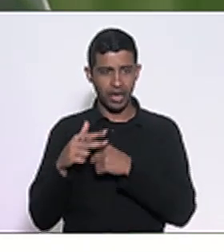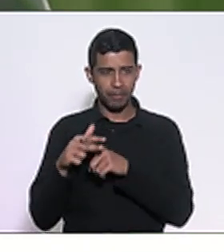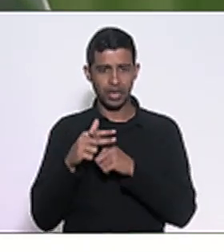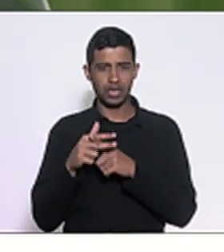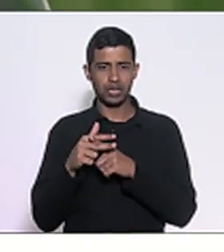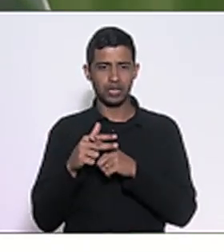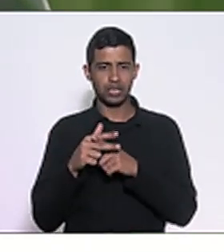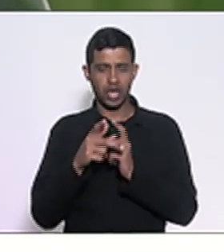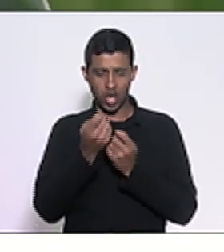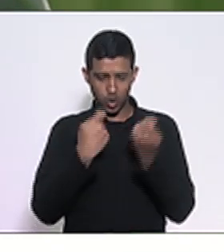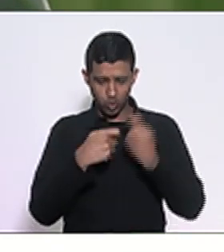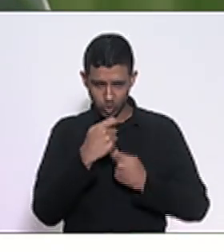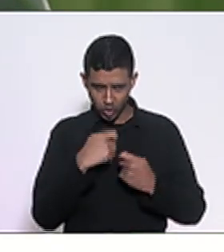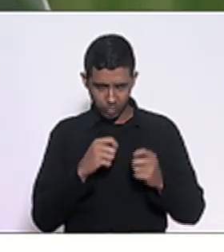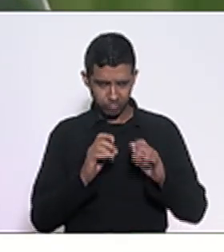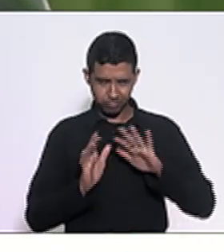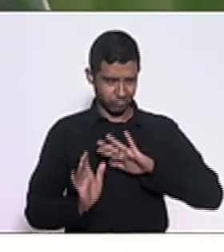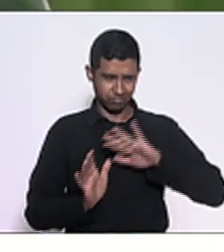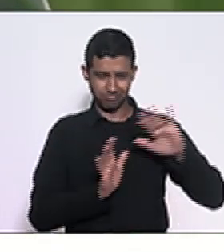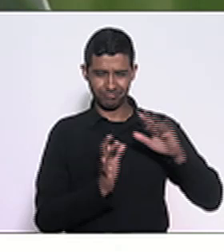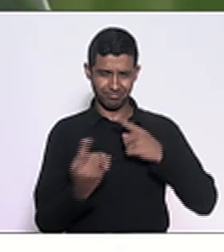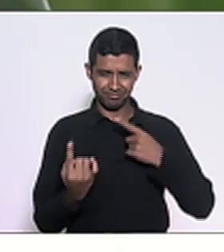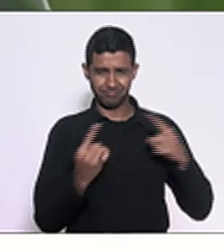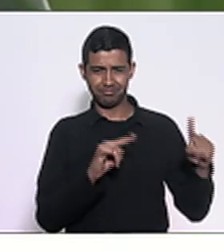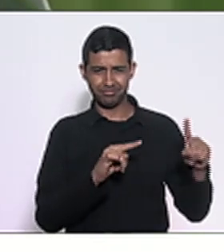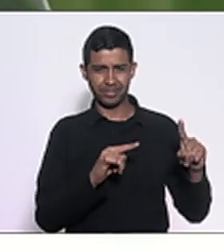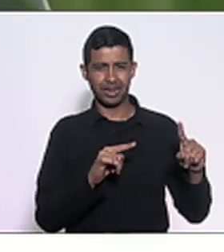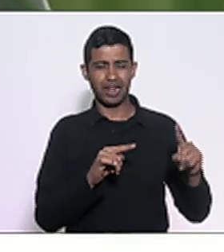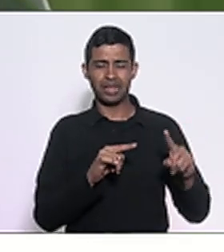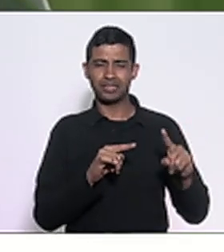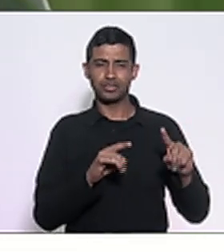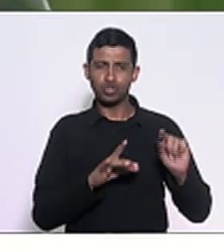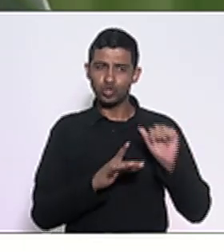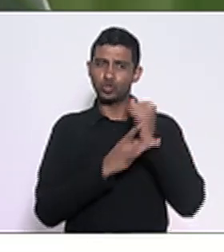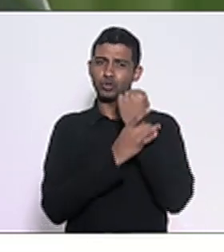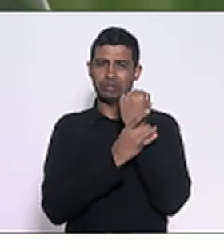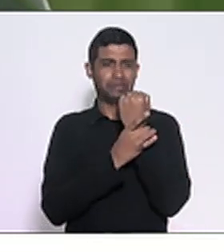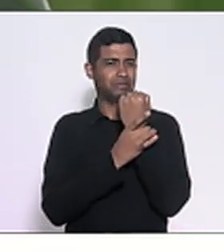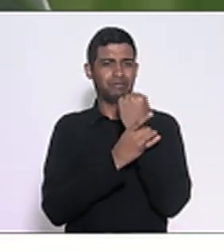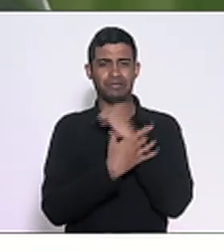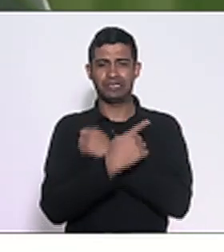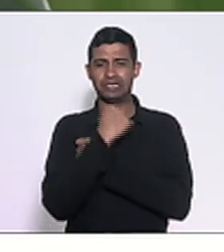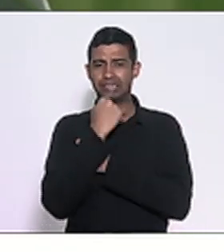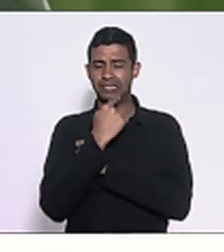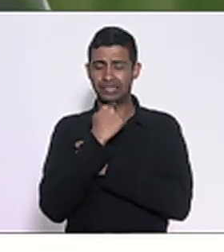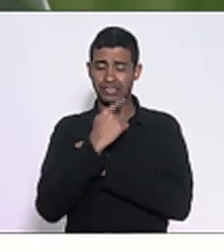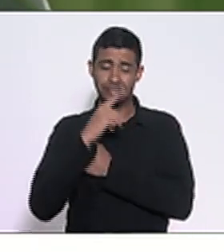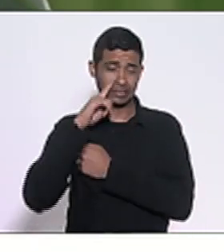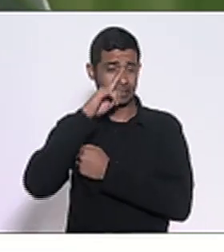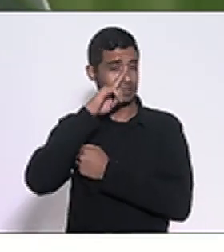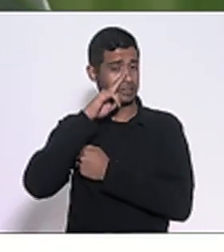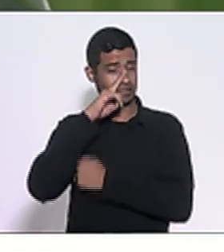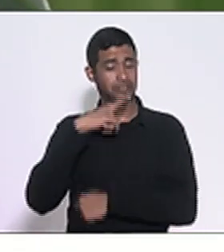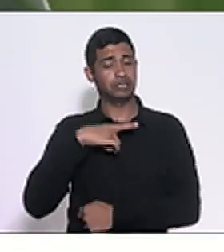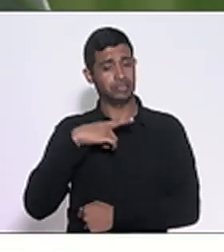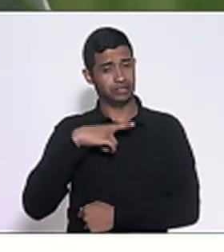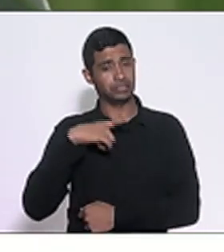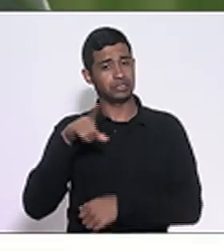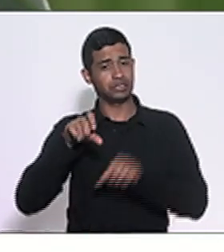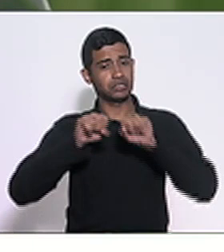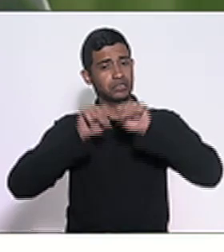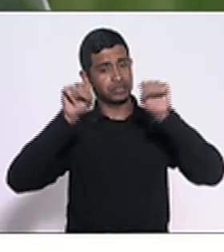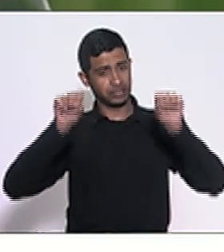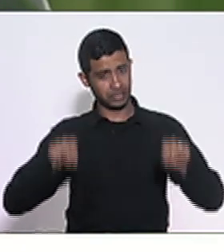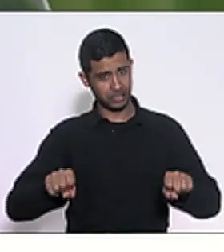com alto risco envolvido, com muito pouca suportabilidade. Então, há um risco muito envolvido hoje dos sistemas que